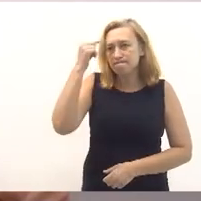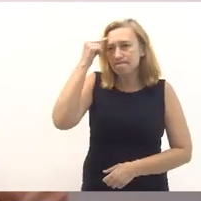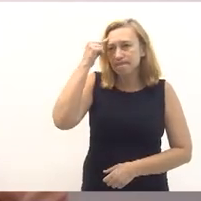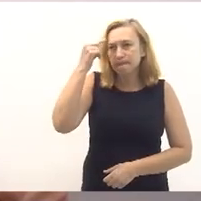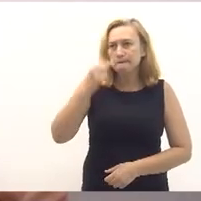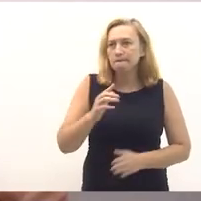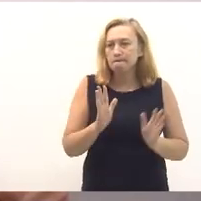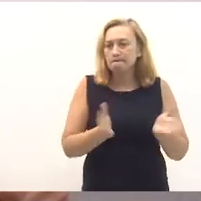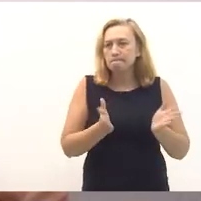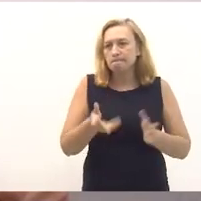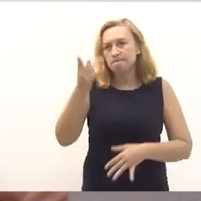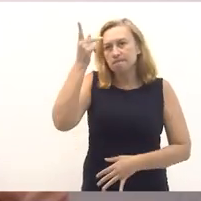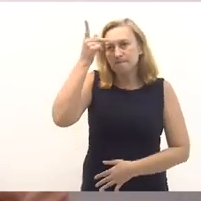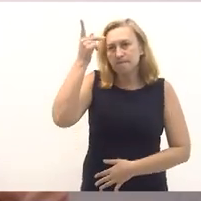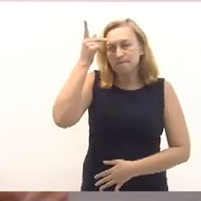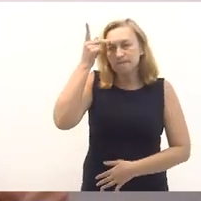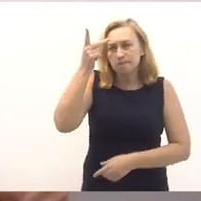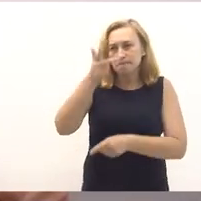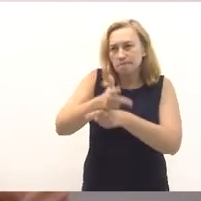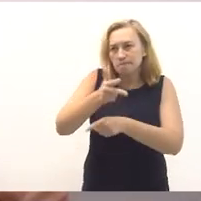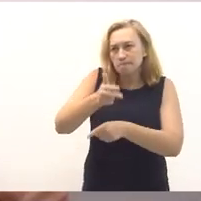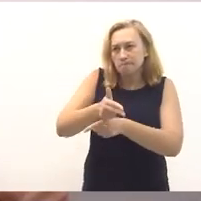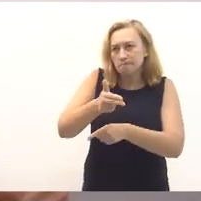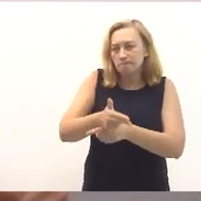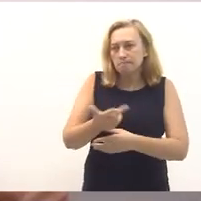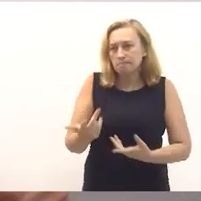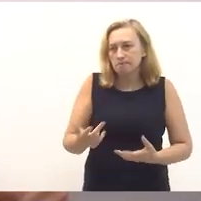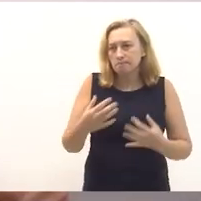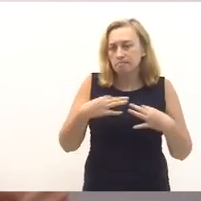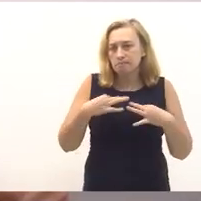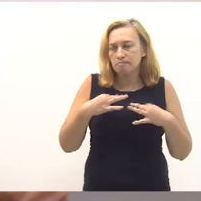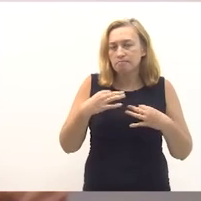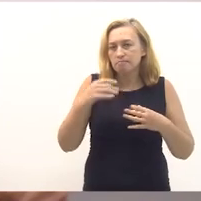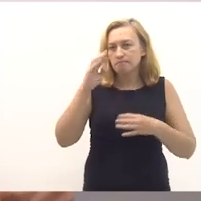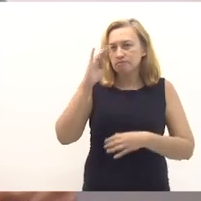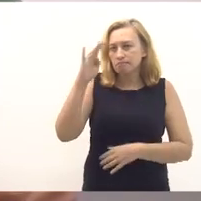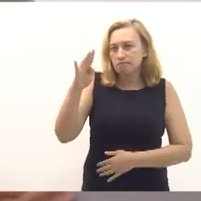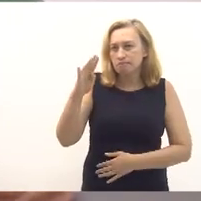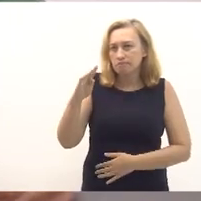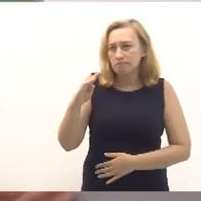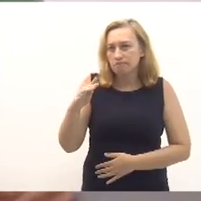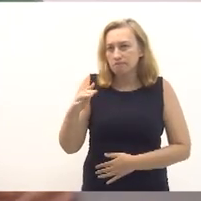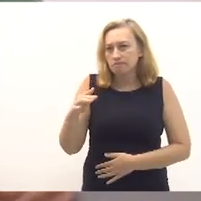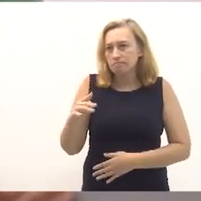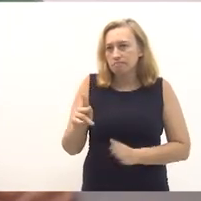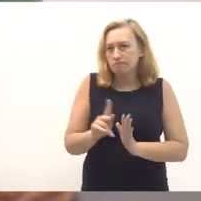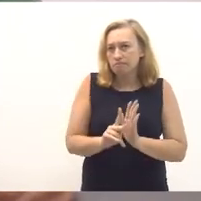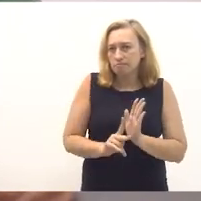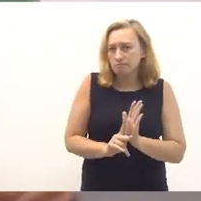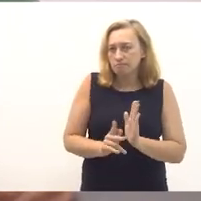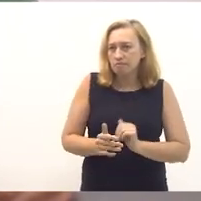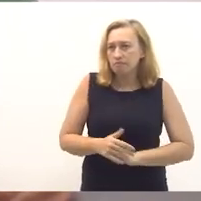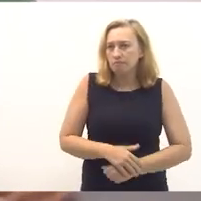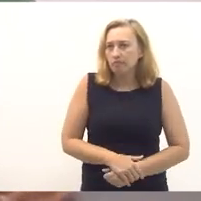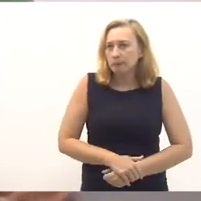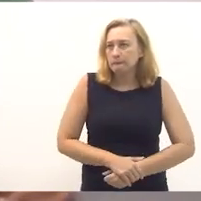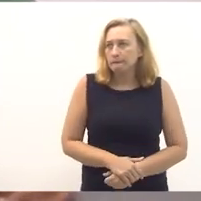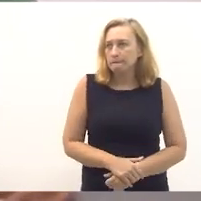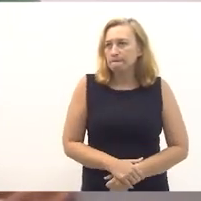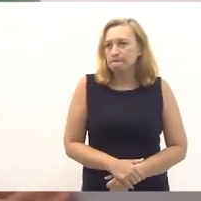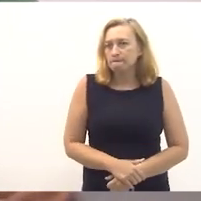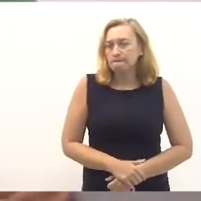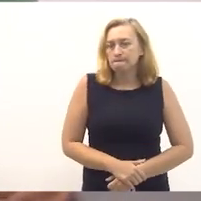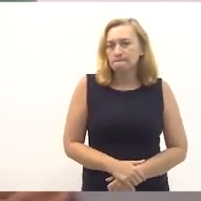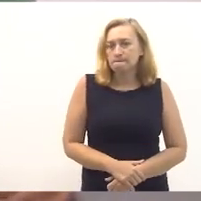hoje o São Paulo as câmeras nos uniformes eu tenho muita esperança nesse projeto que aliás vão a discussão também